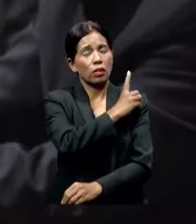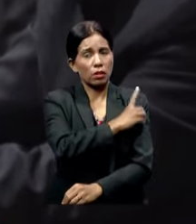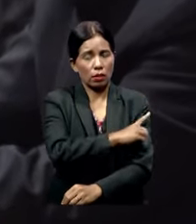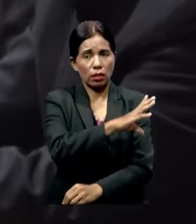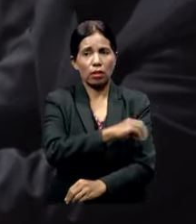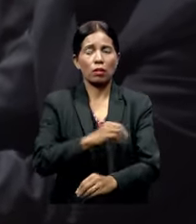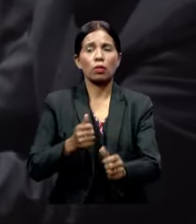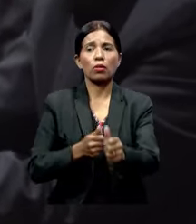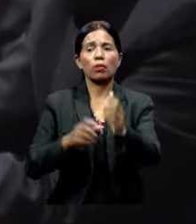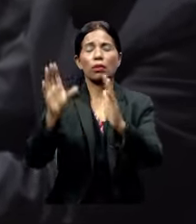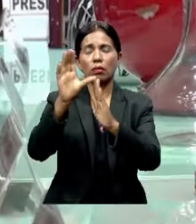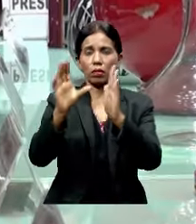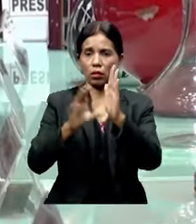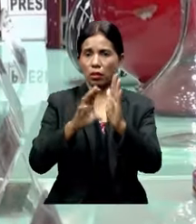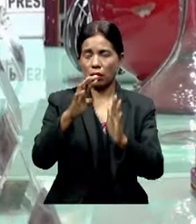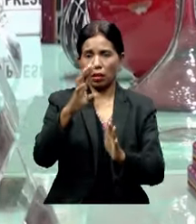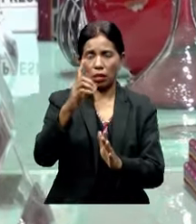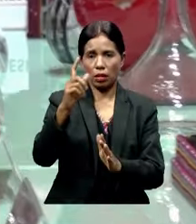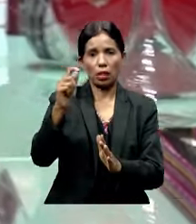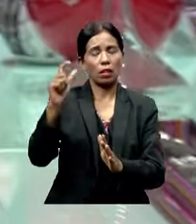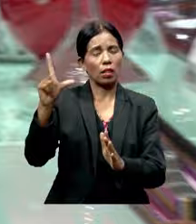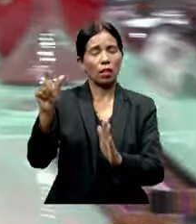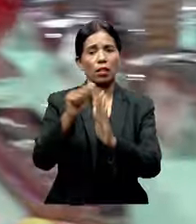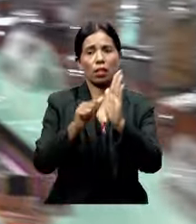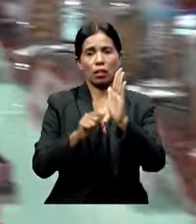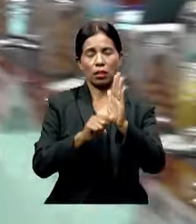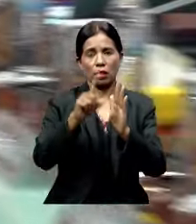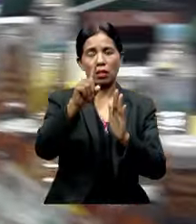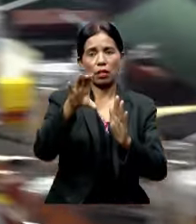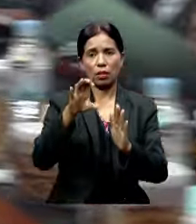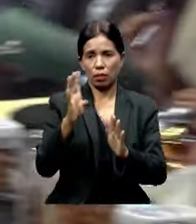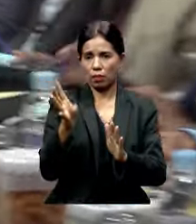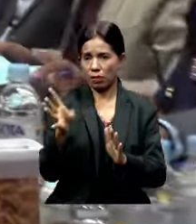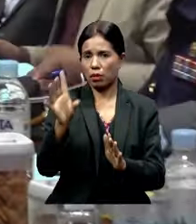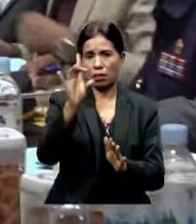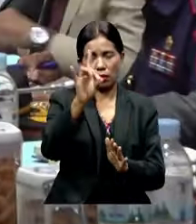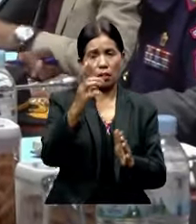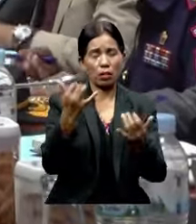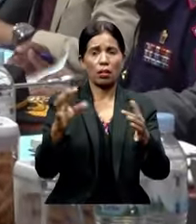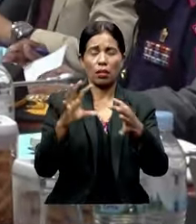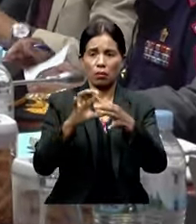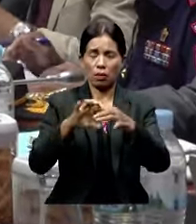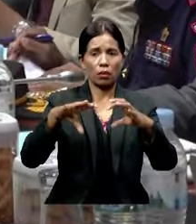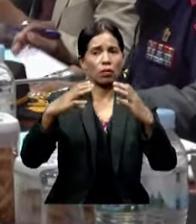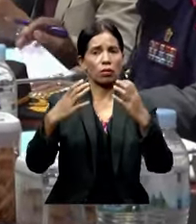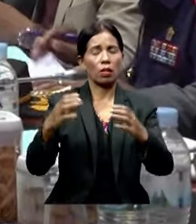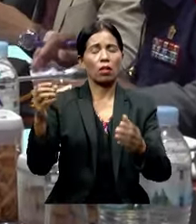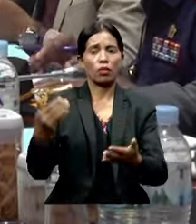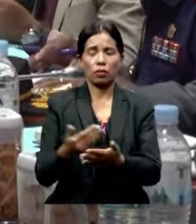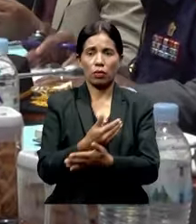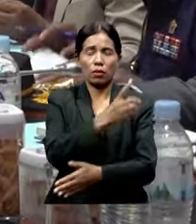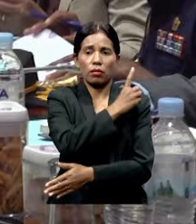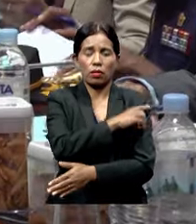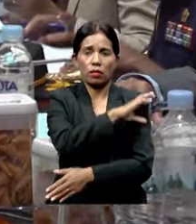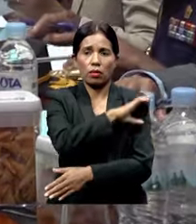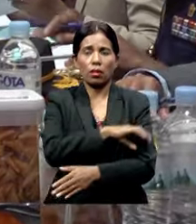ba Constituição RDTL, artigo atus idahat no Luresin Walum. Daudaune membro foi um Conselho Superior de Defesa e Segurança